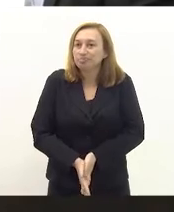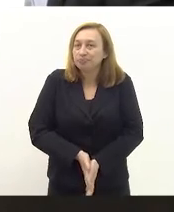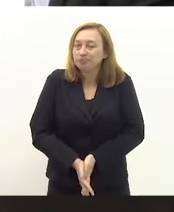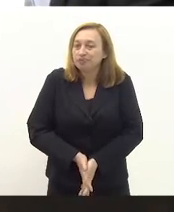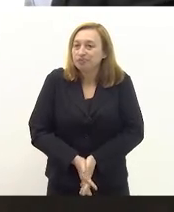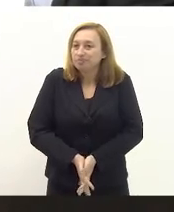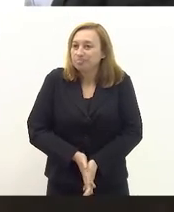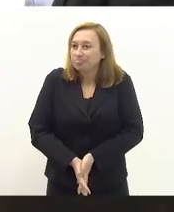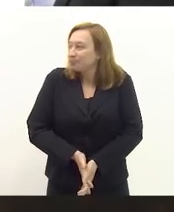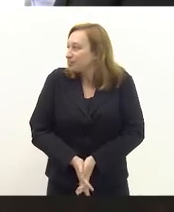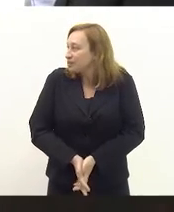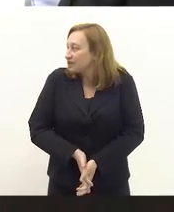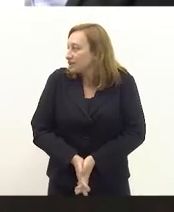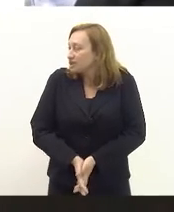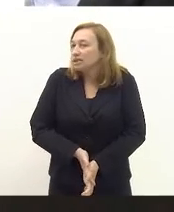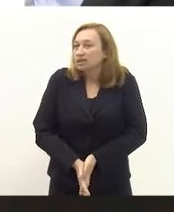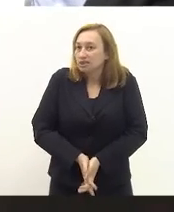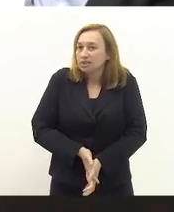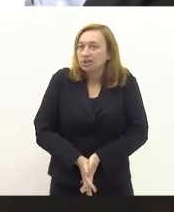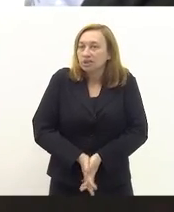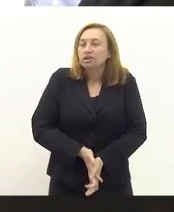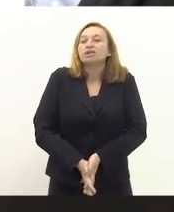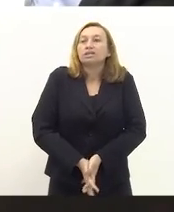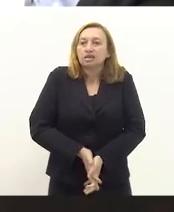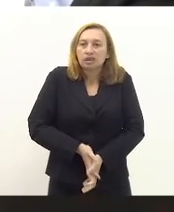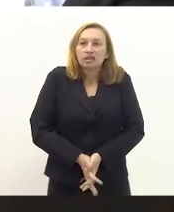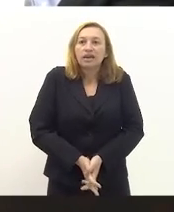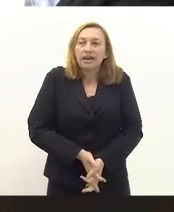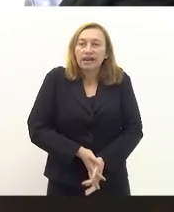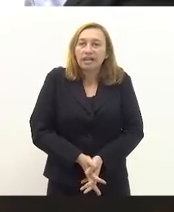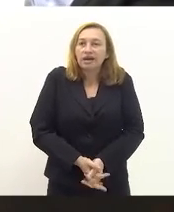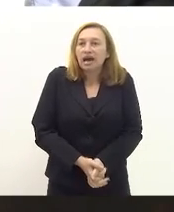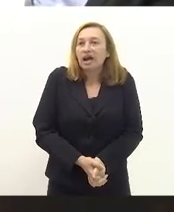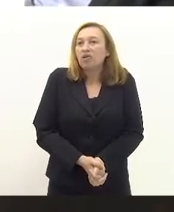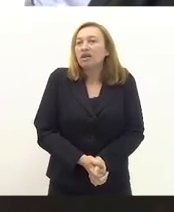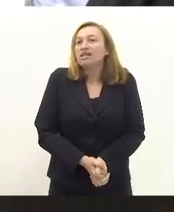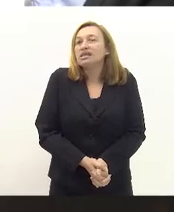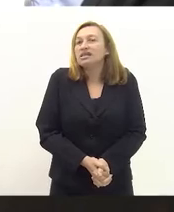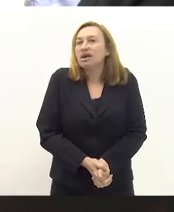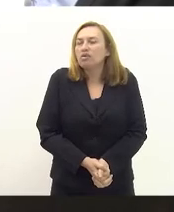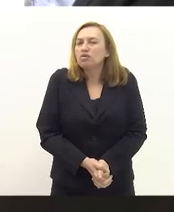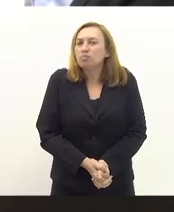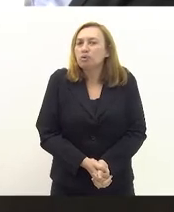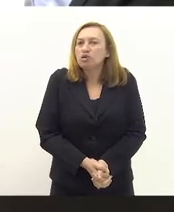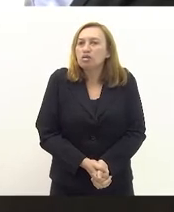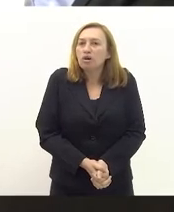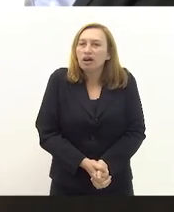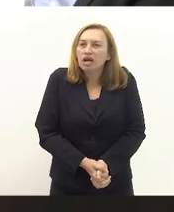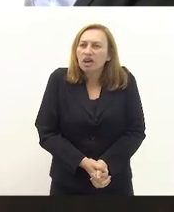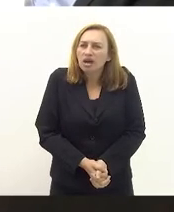E aí o negócio de gente grande